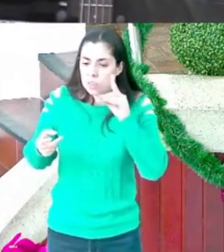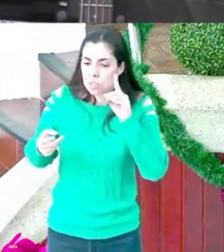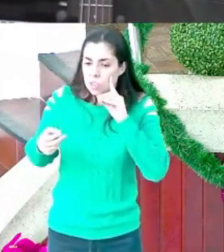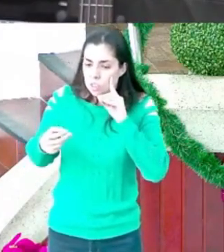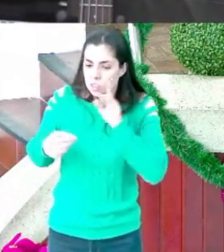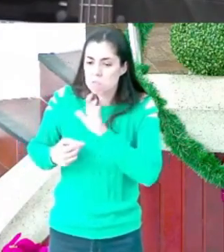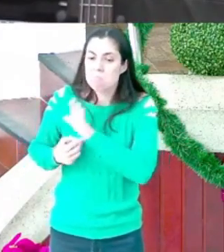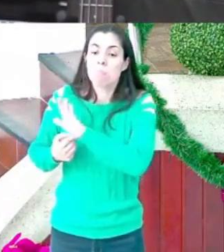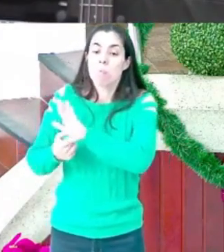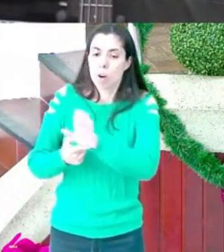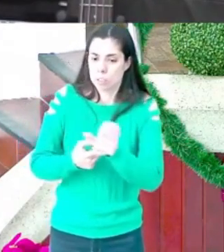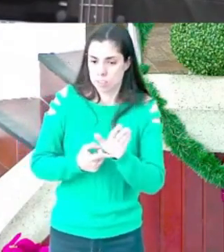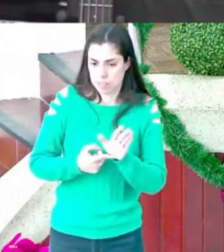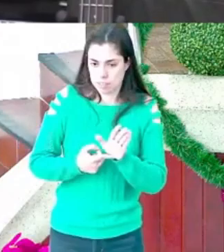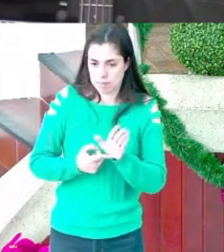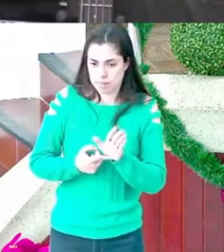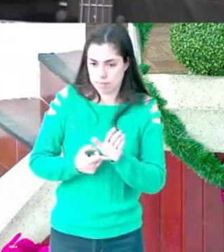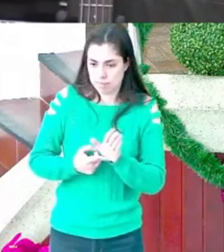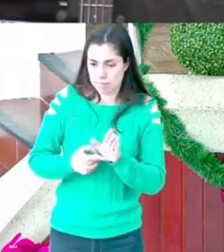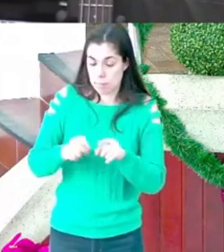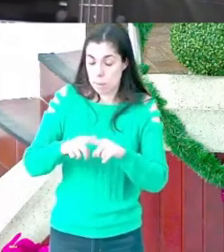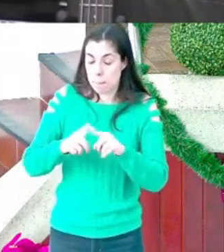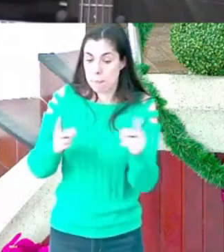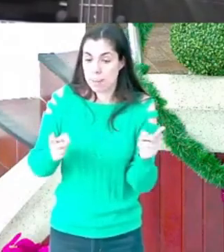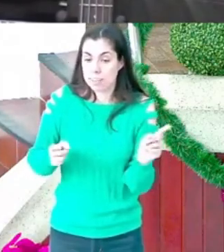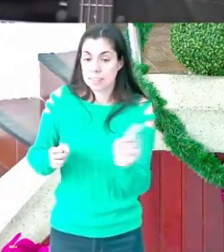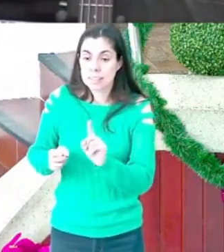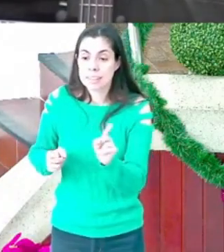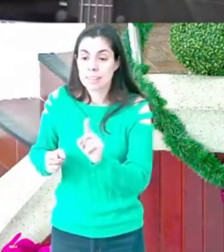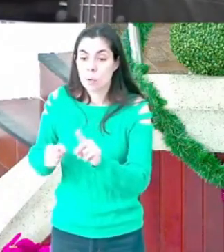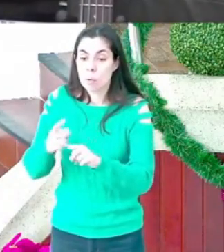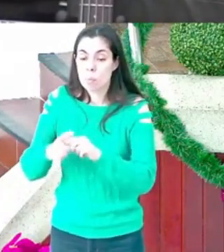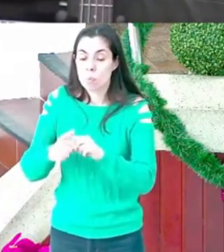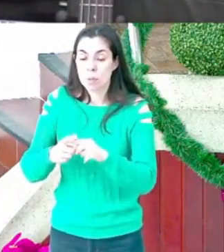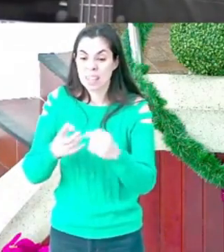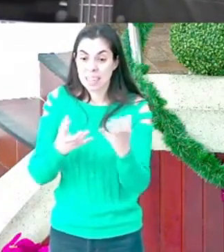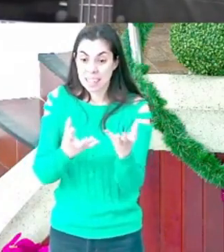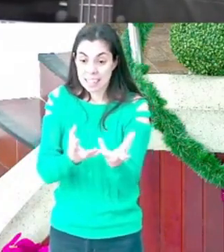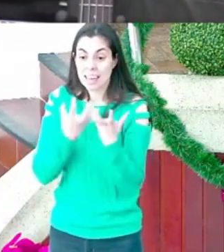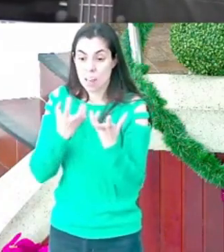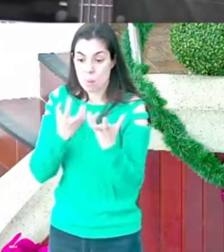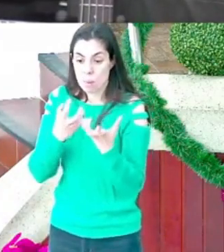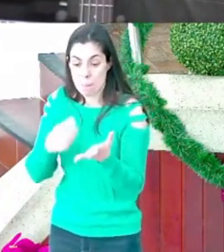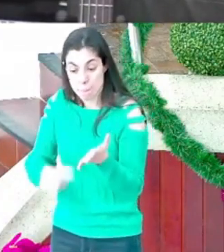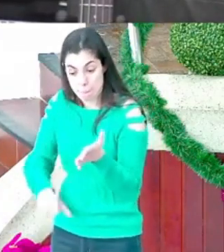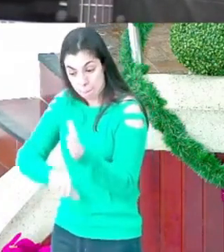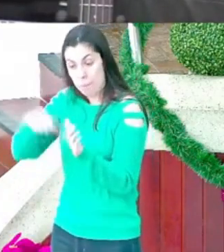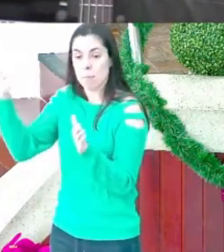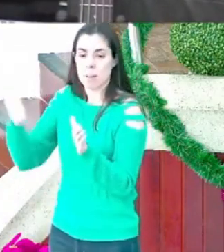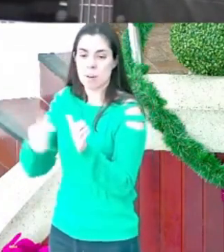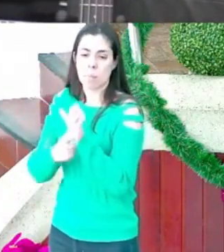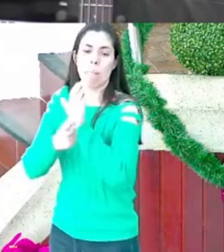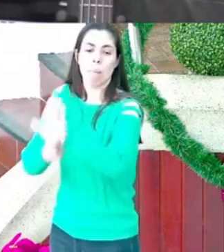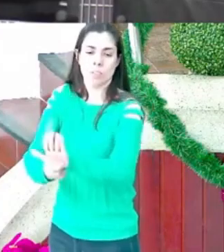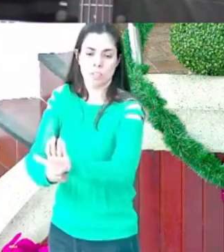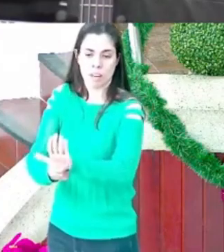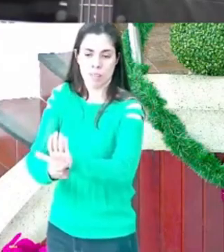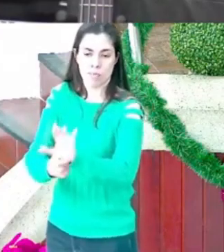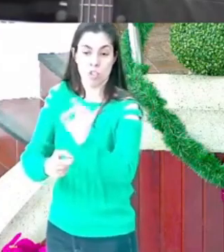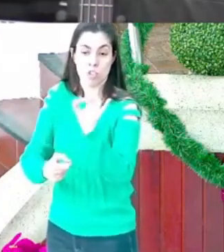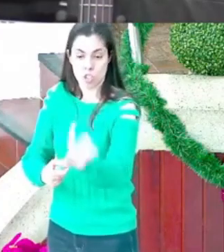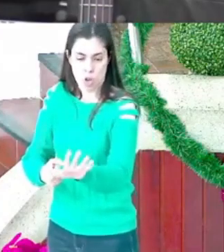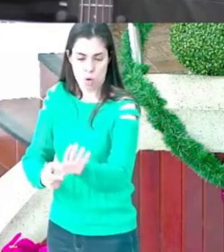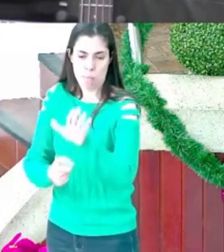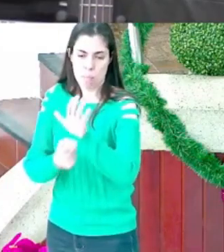E isso Jesus chama de atos de justiça. Para nós entendermos bem